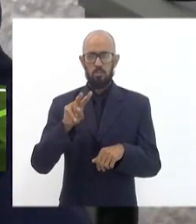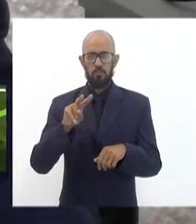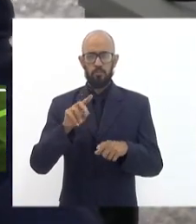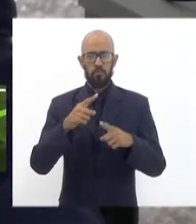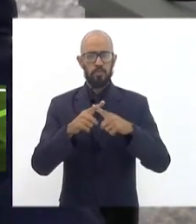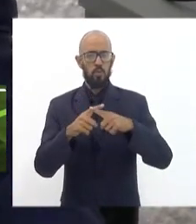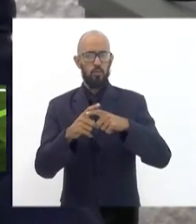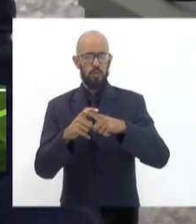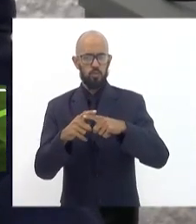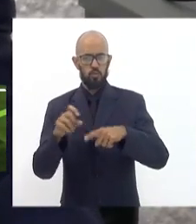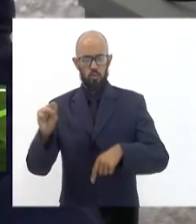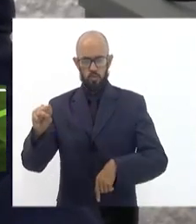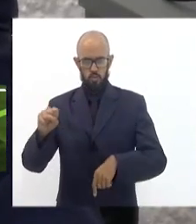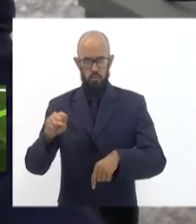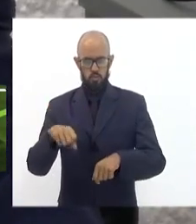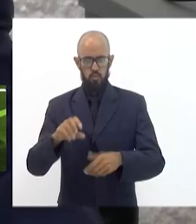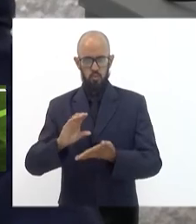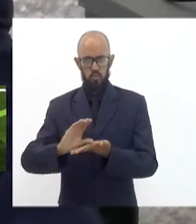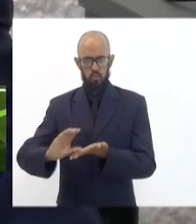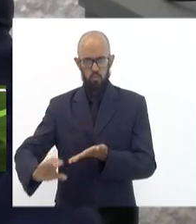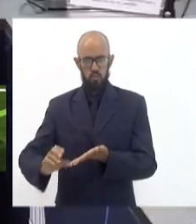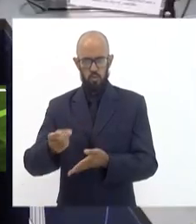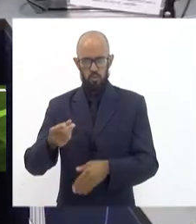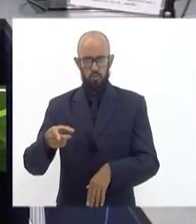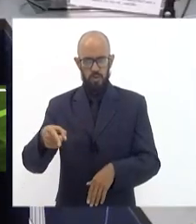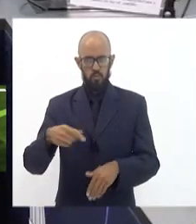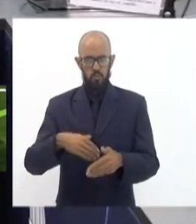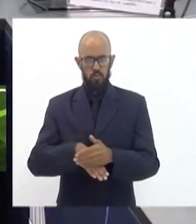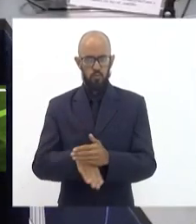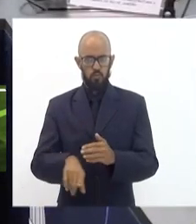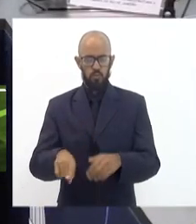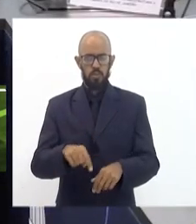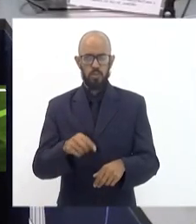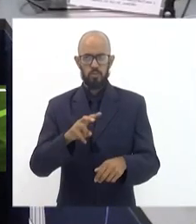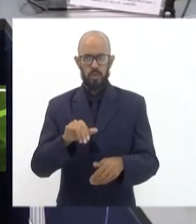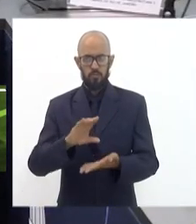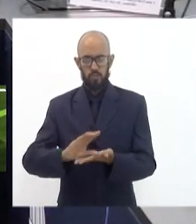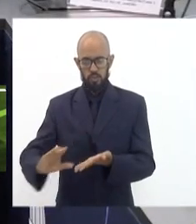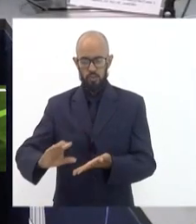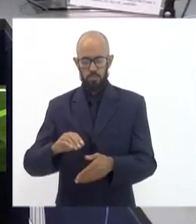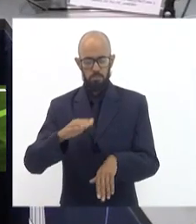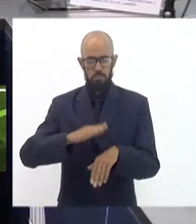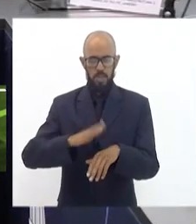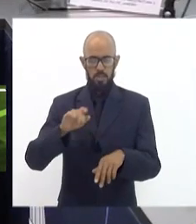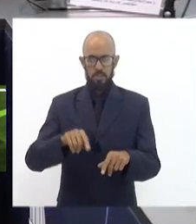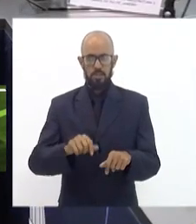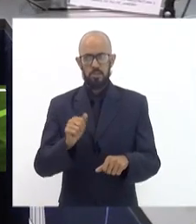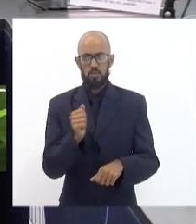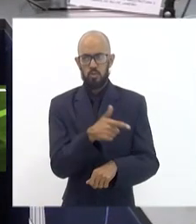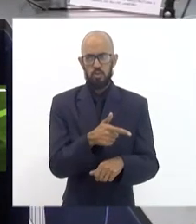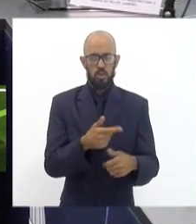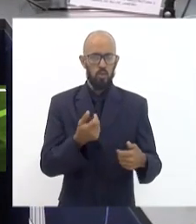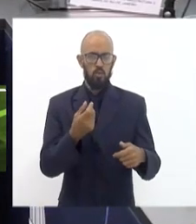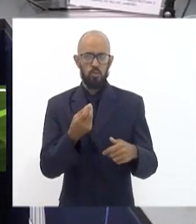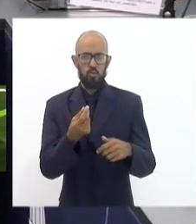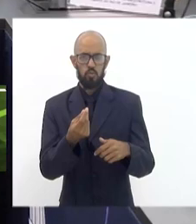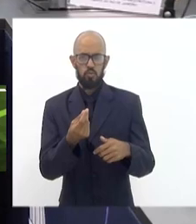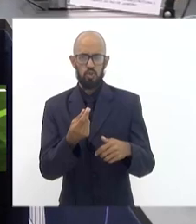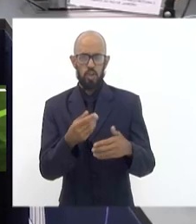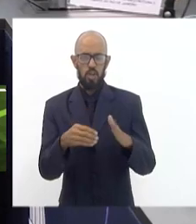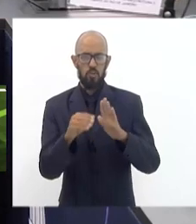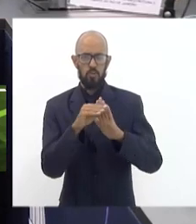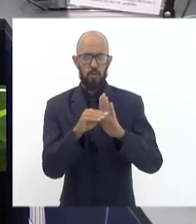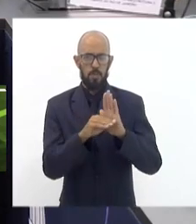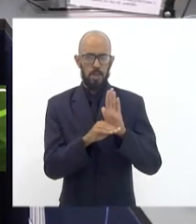o recurso que é colocado no fundo a investir mais coisa que eu só abre a mente oriundos do leilão